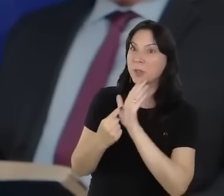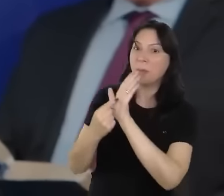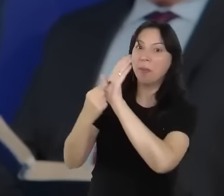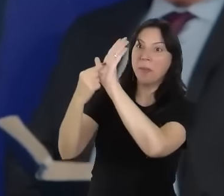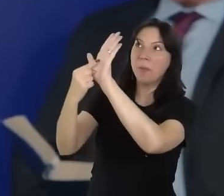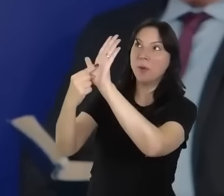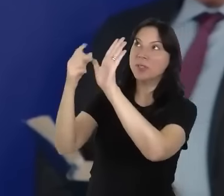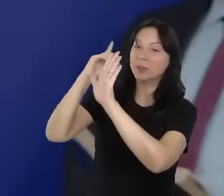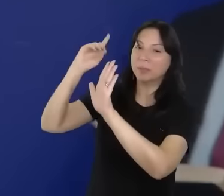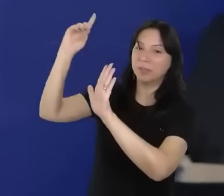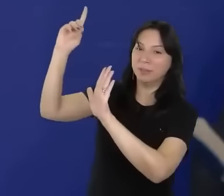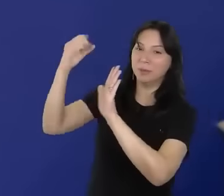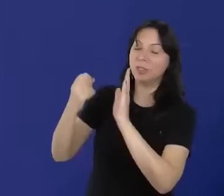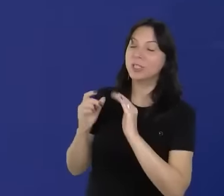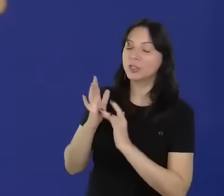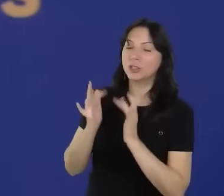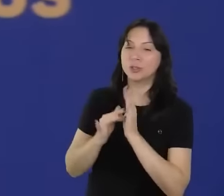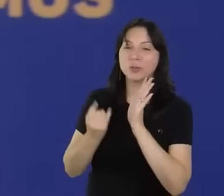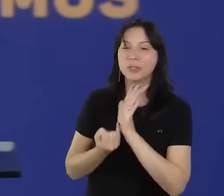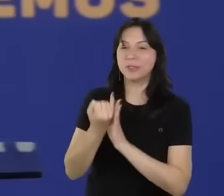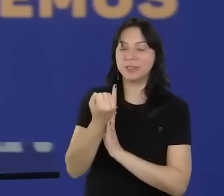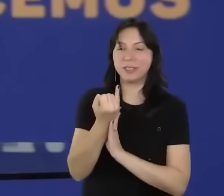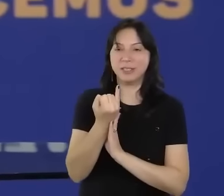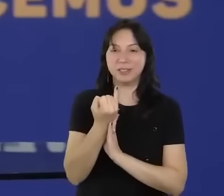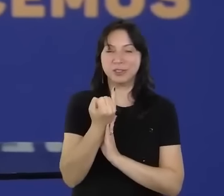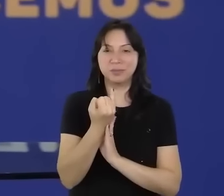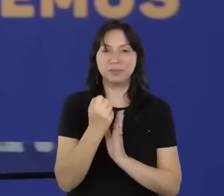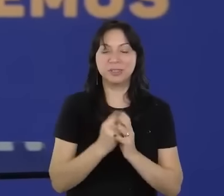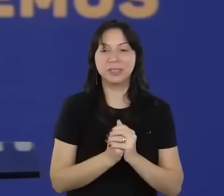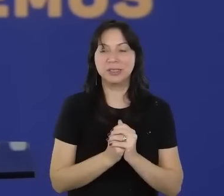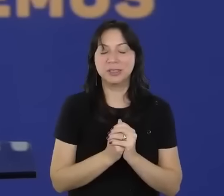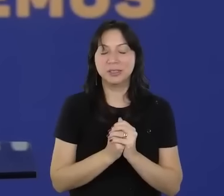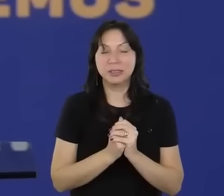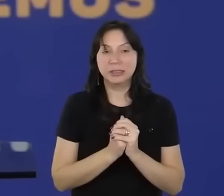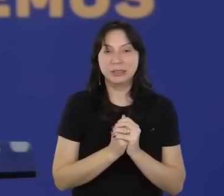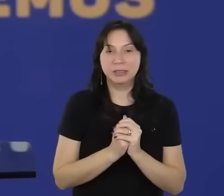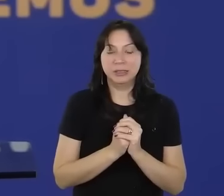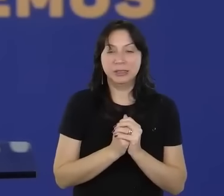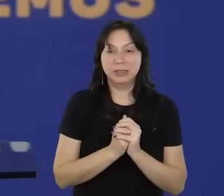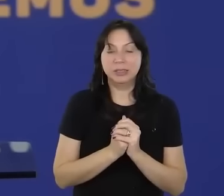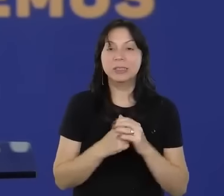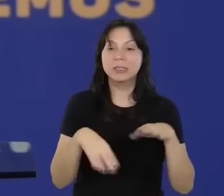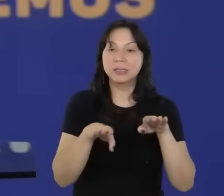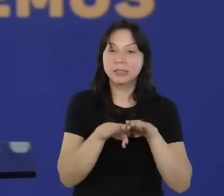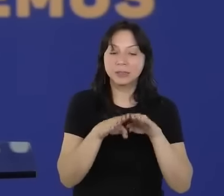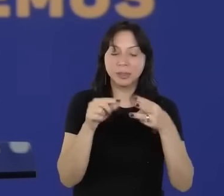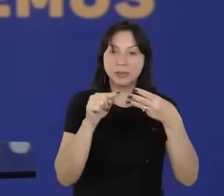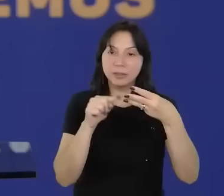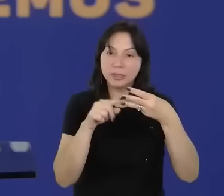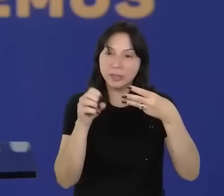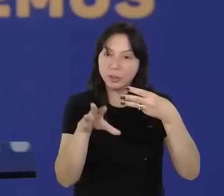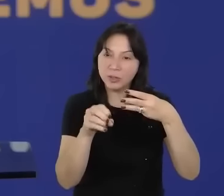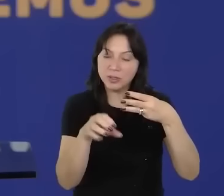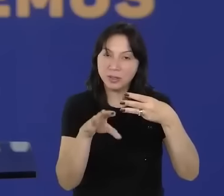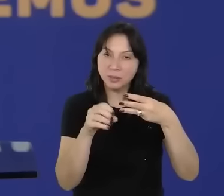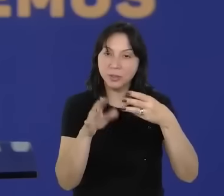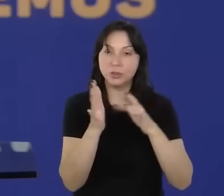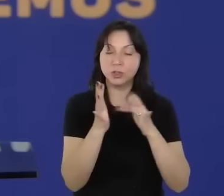nosso intercessor mas uma terceira lição que eu passo a destacar no texto Quando Jesus